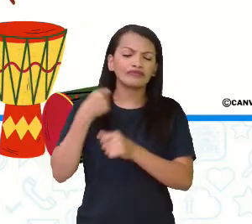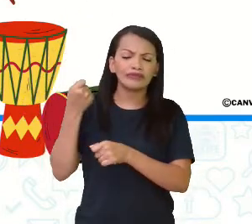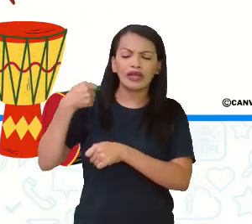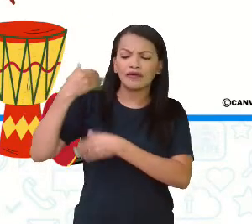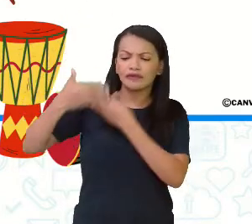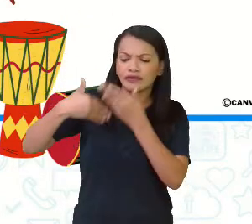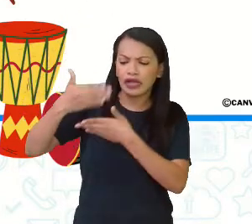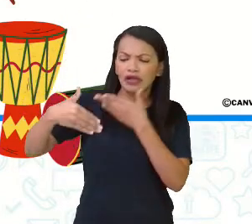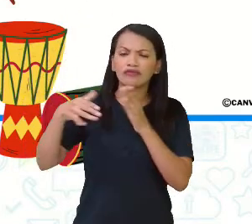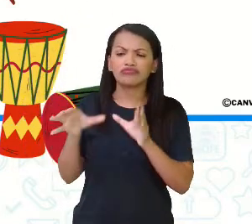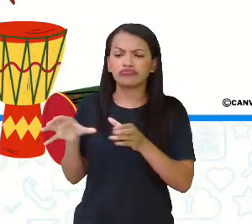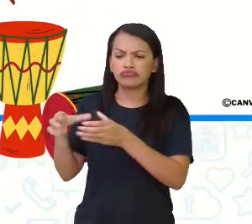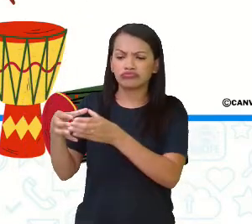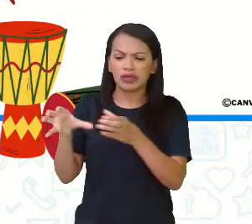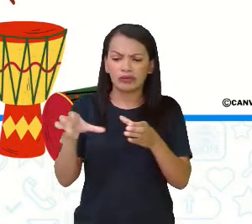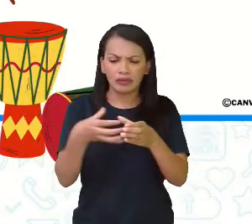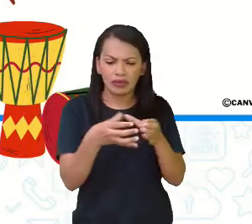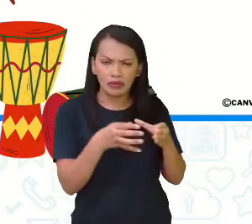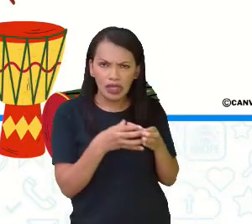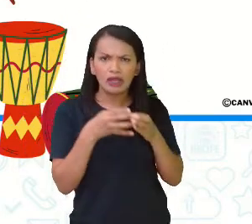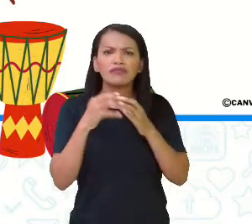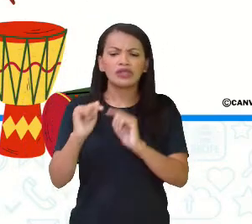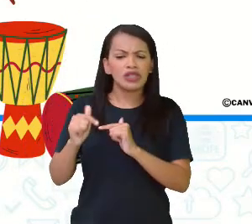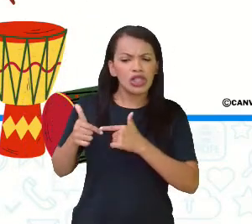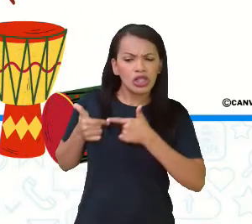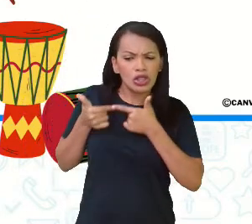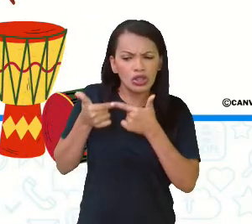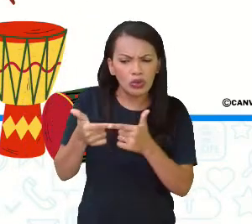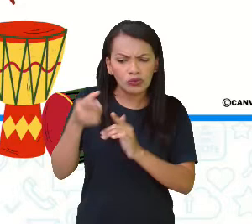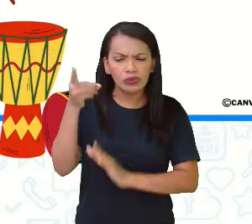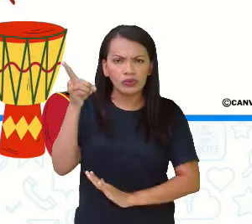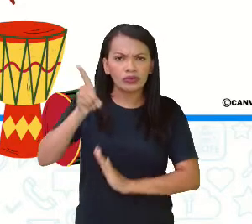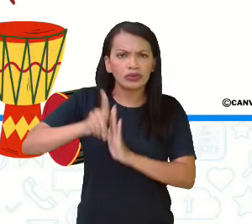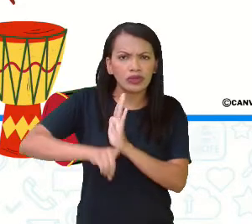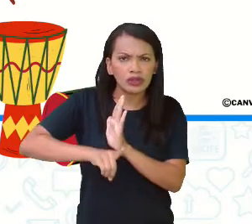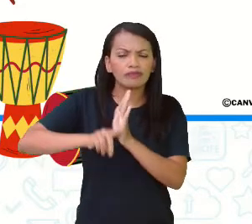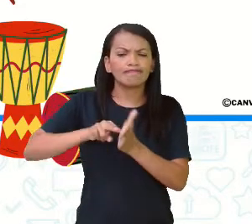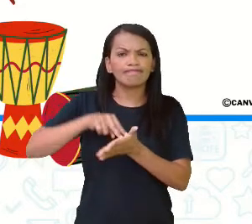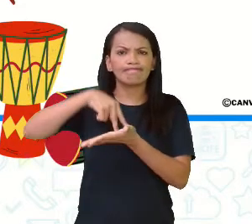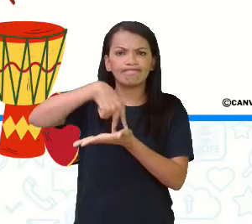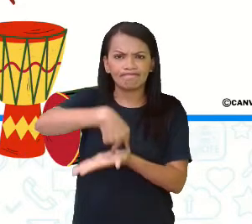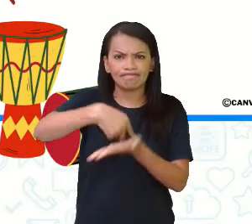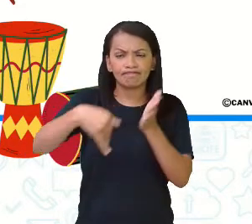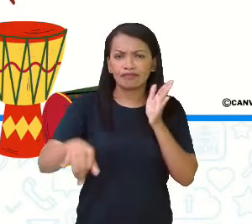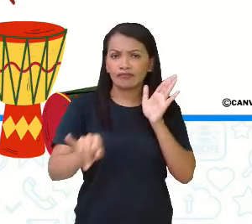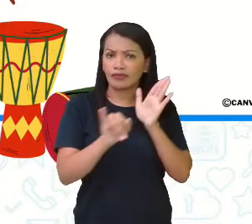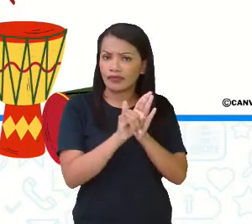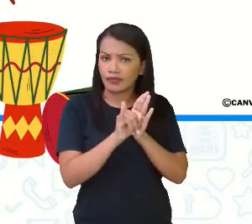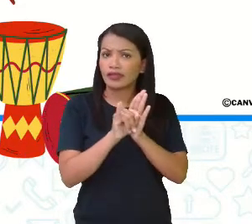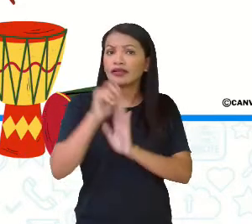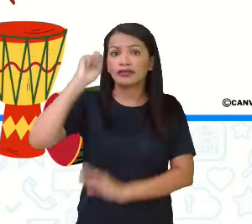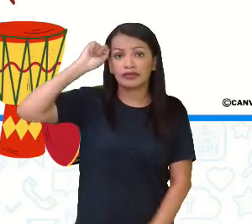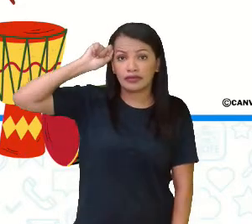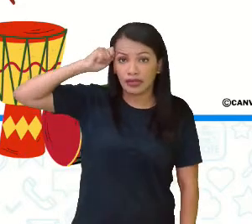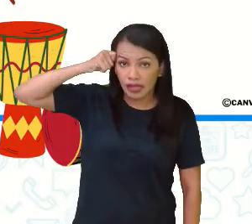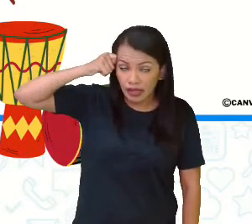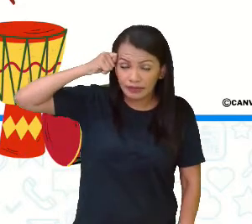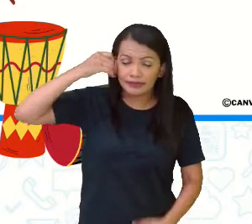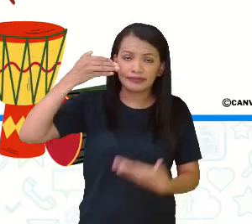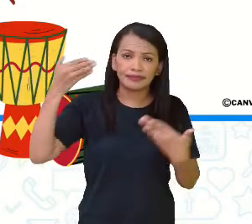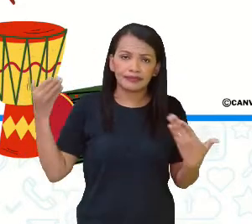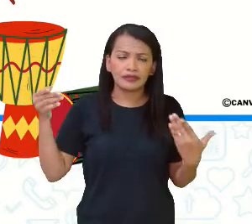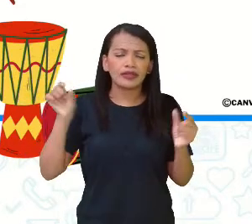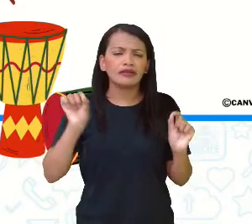diversas comunidades e torna-se bandeira de luta por direito e afirmação da identidade negra.